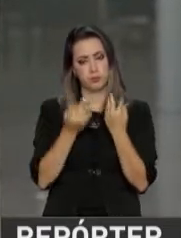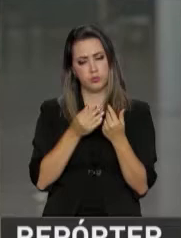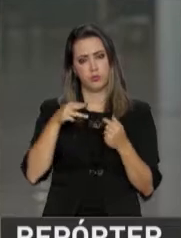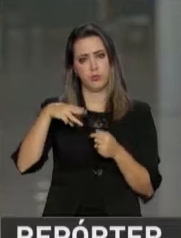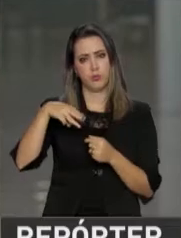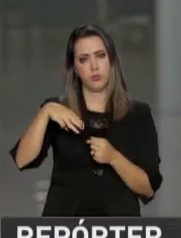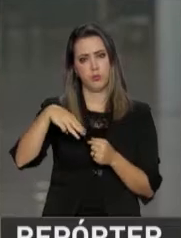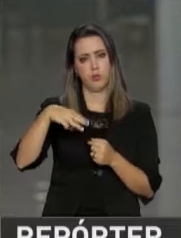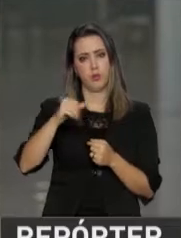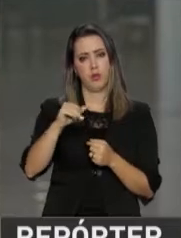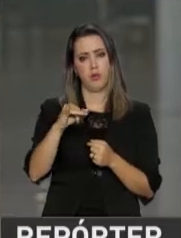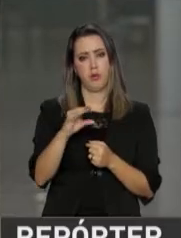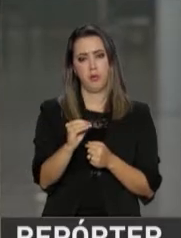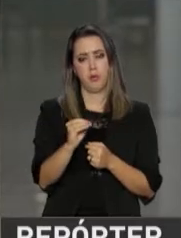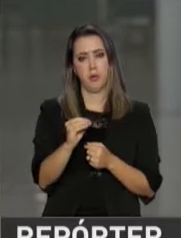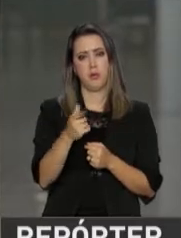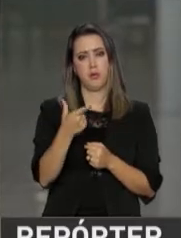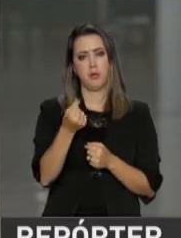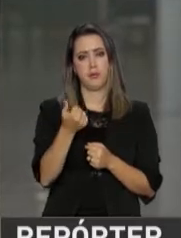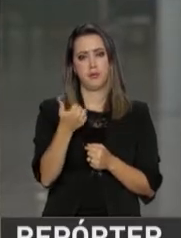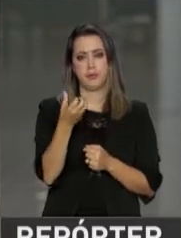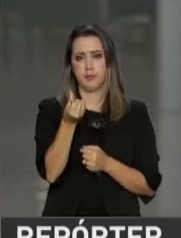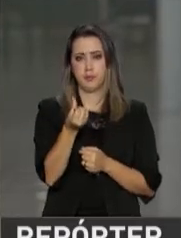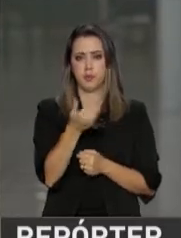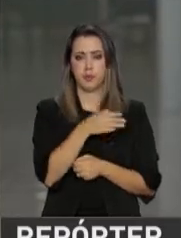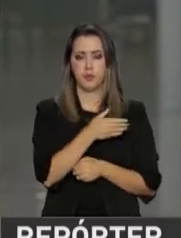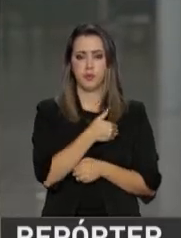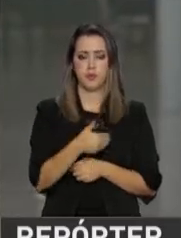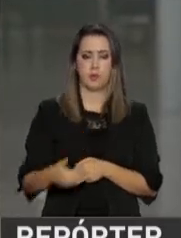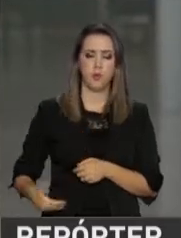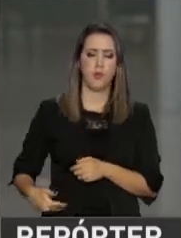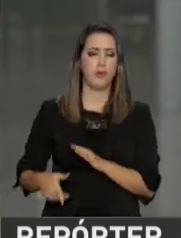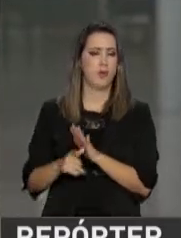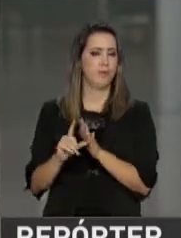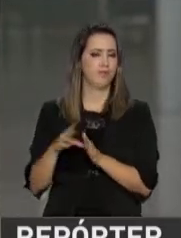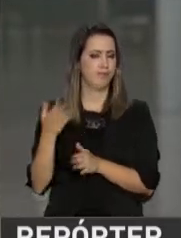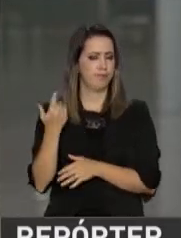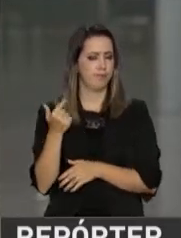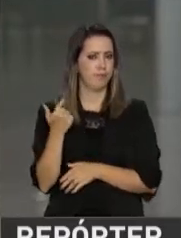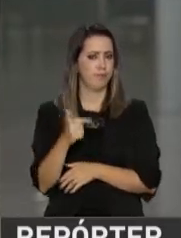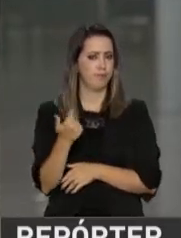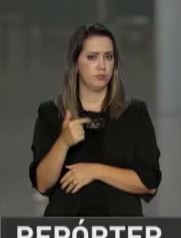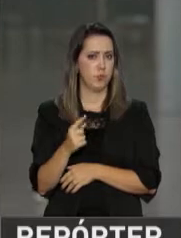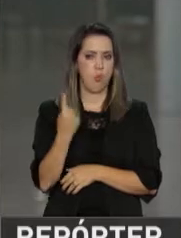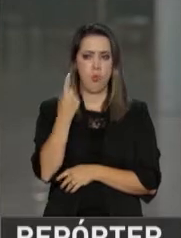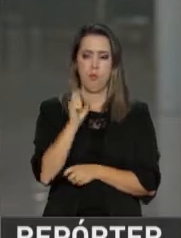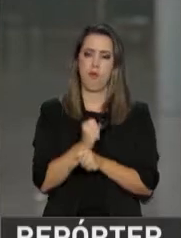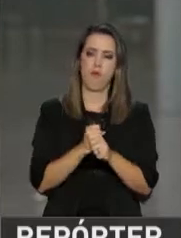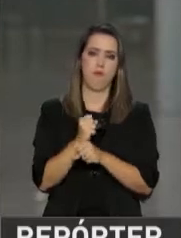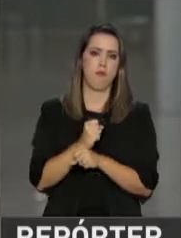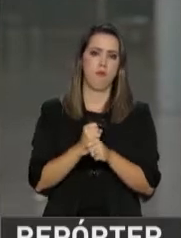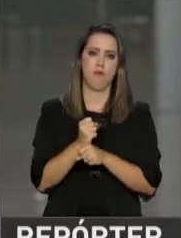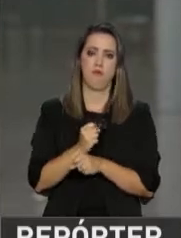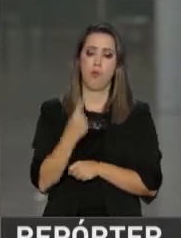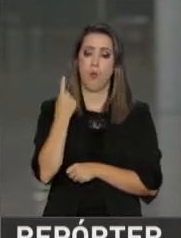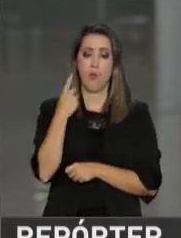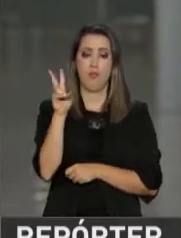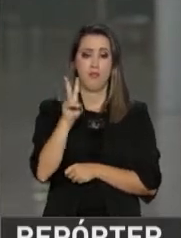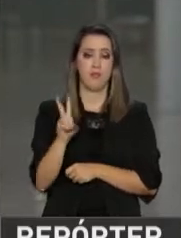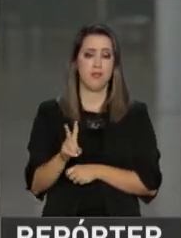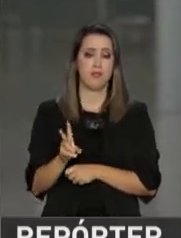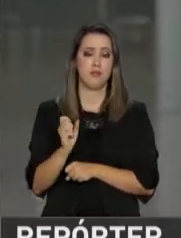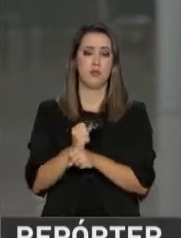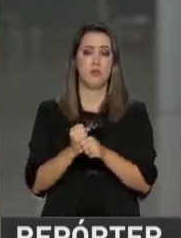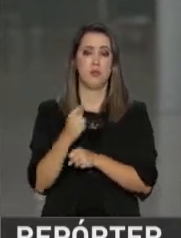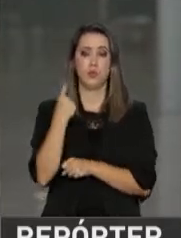de 2016 no governo anterior essa revisão era feita apenas uma vez por ano com apenas uma